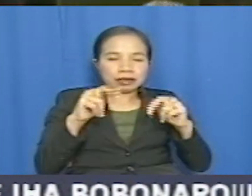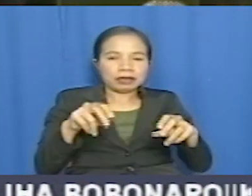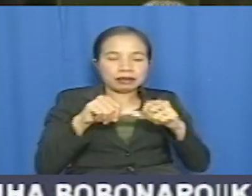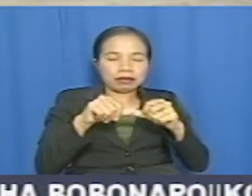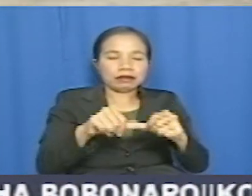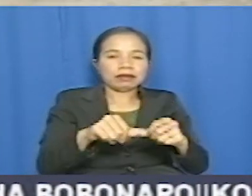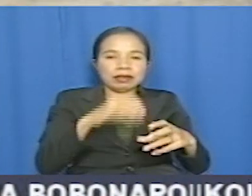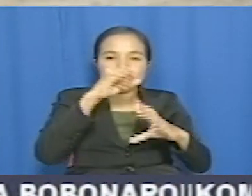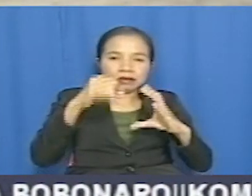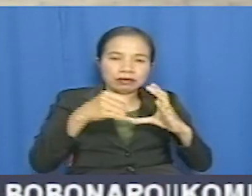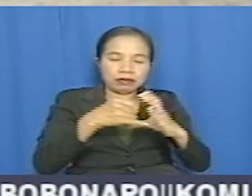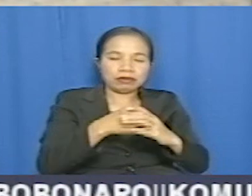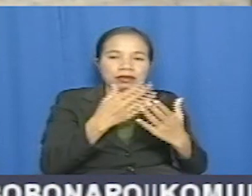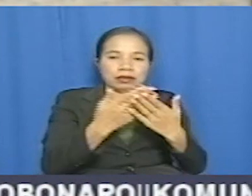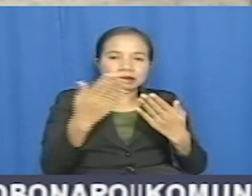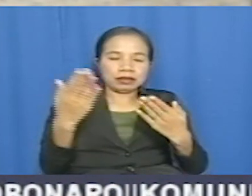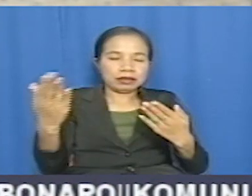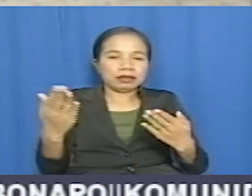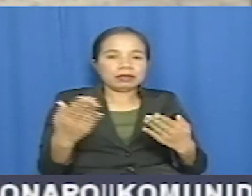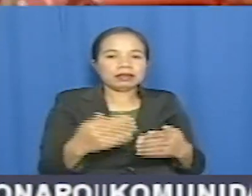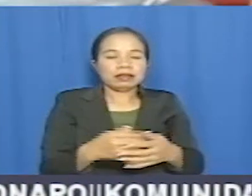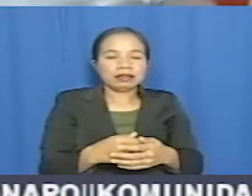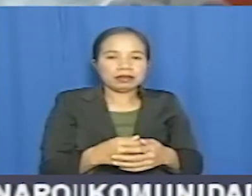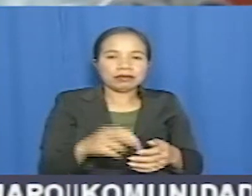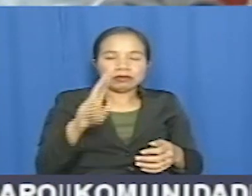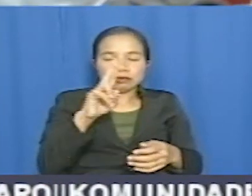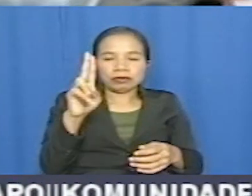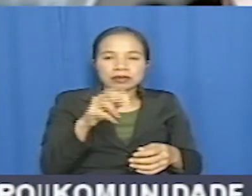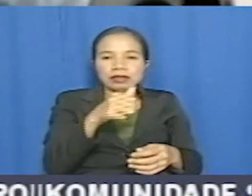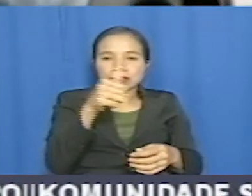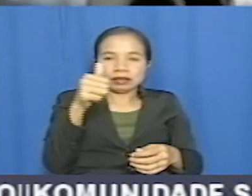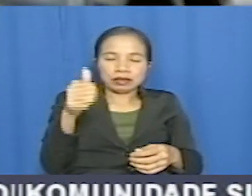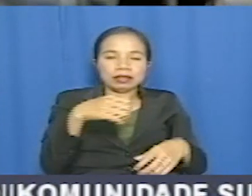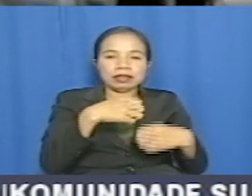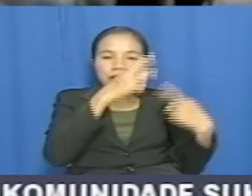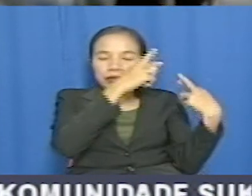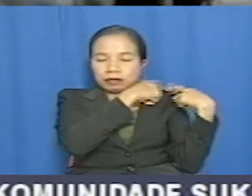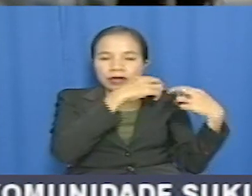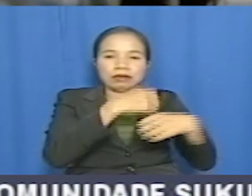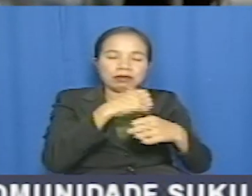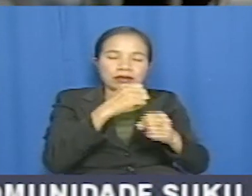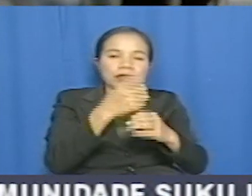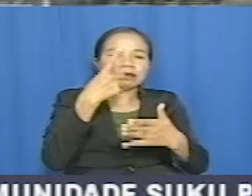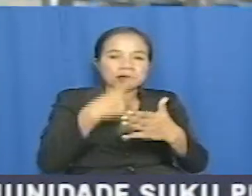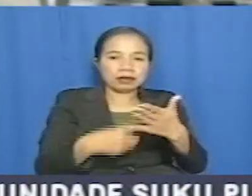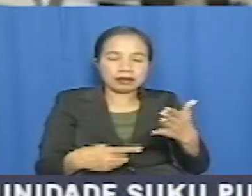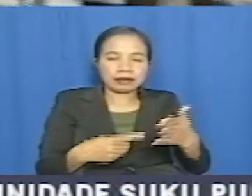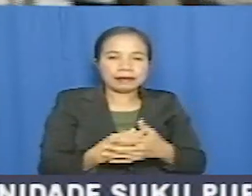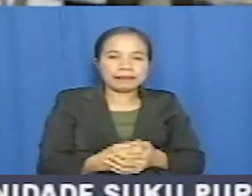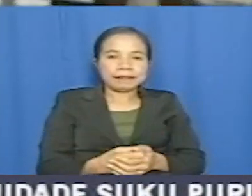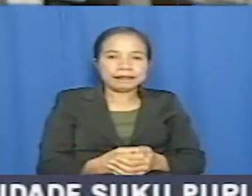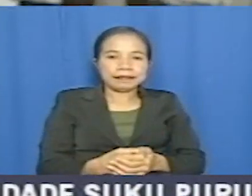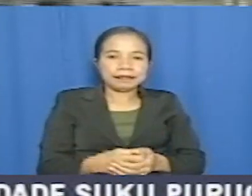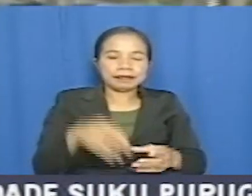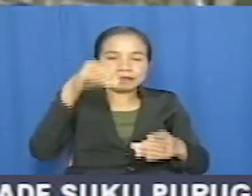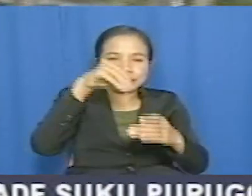inklui equipamento sira ida nia funsaun, nia papel atu halo seda buat sarne dia kotu kalai. Sira